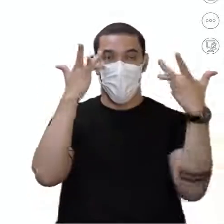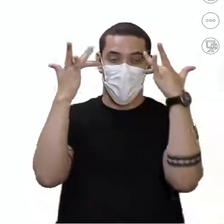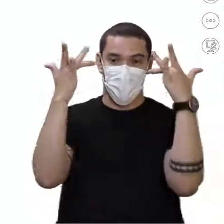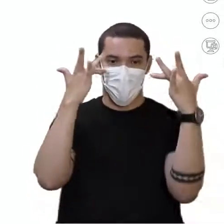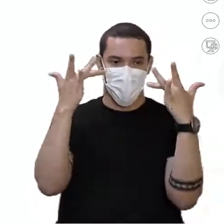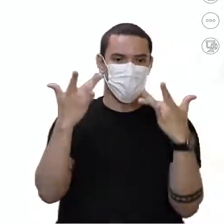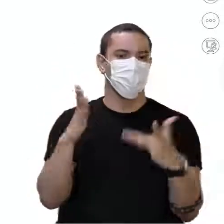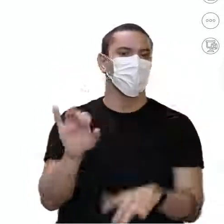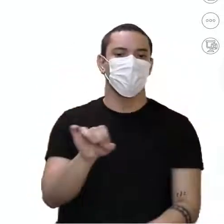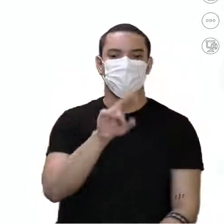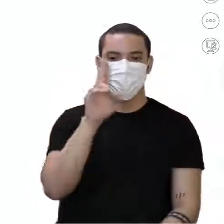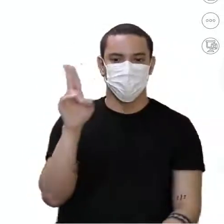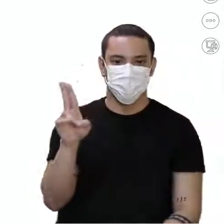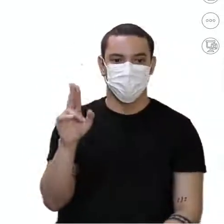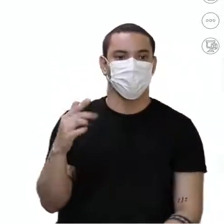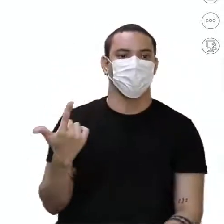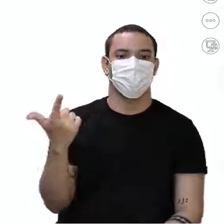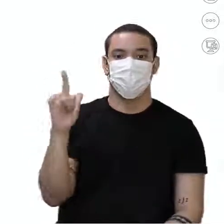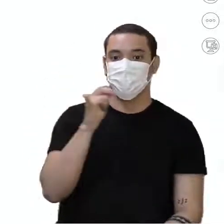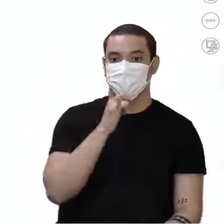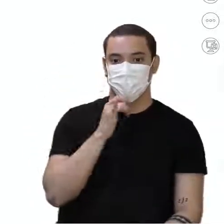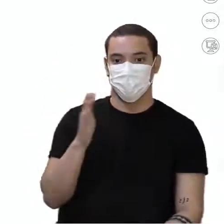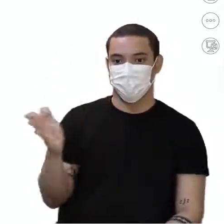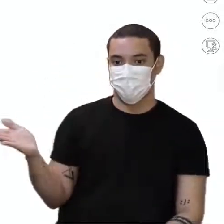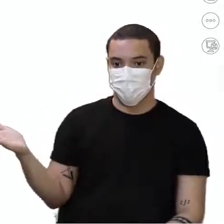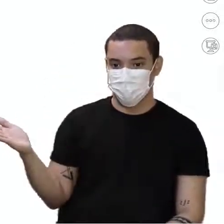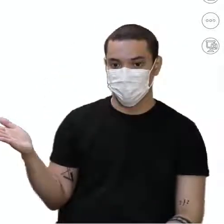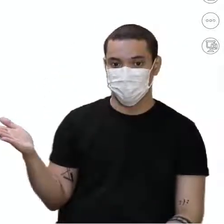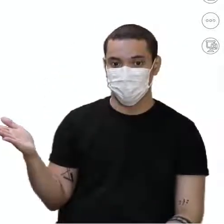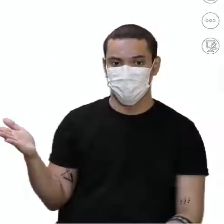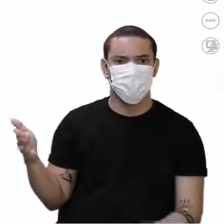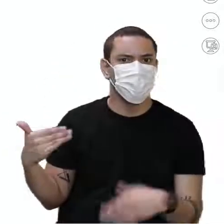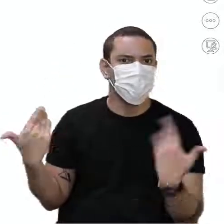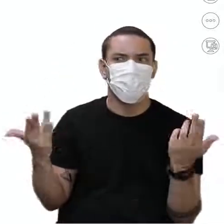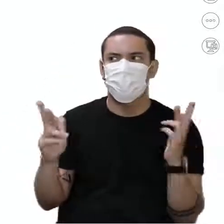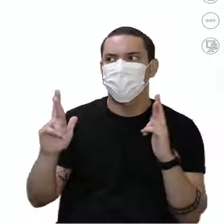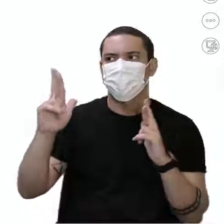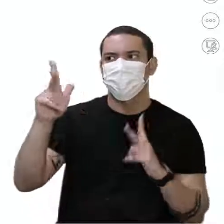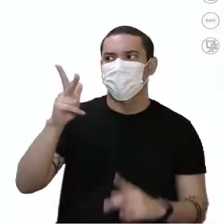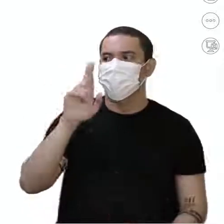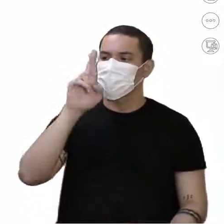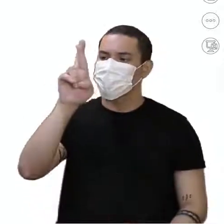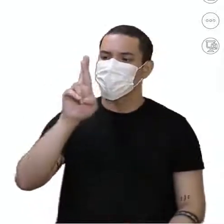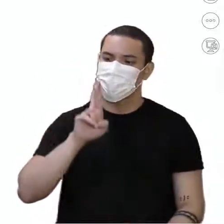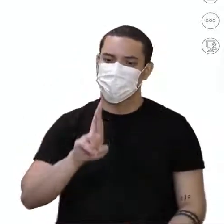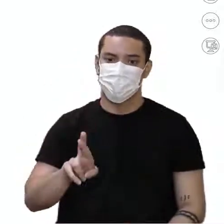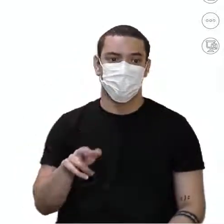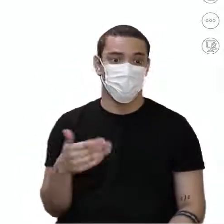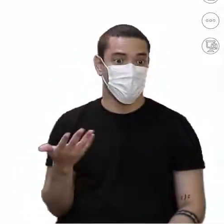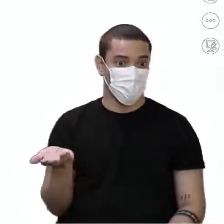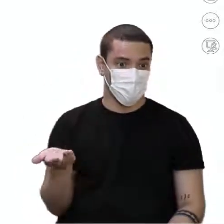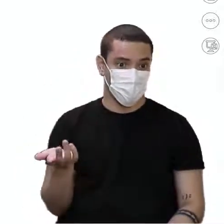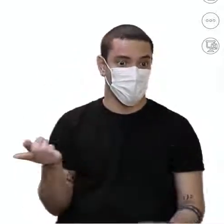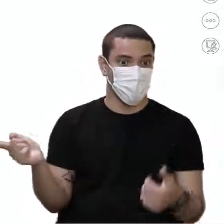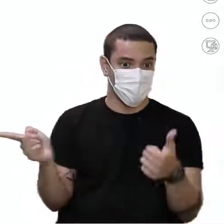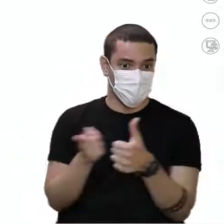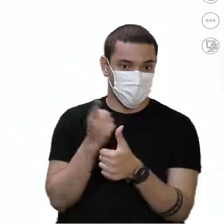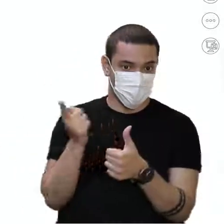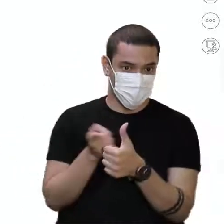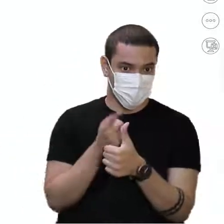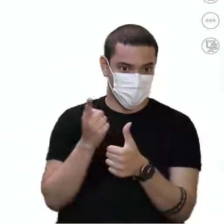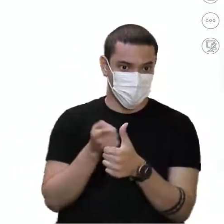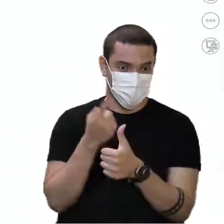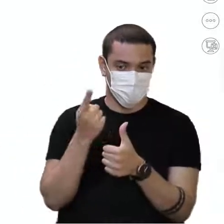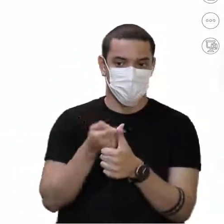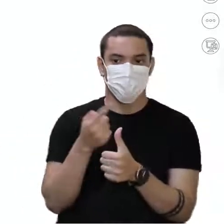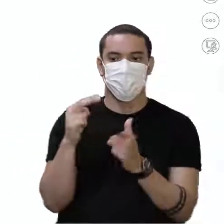they've been in love several times. Qual é a diferença dessas 2 respostas, teacher? A primeira, você